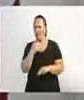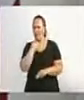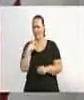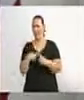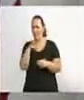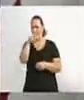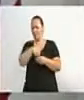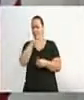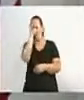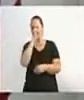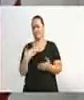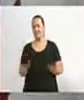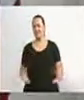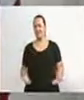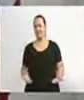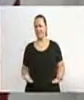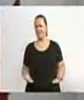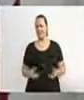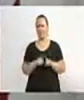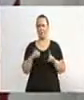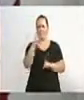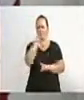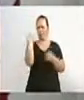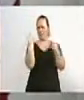Mas ninguém fala, ninguém critica os eleitores do Paulo Maluf.